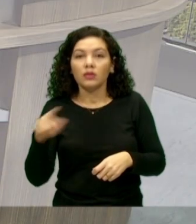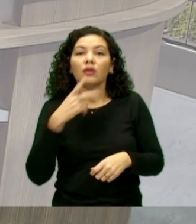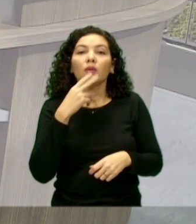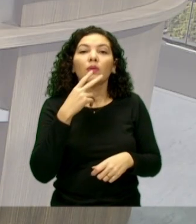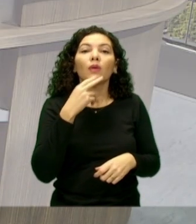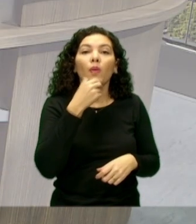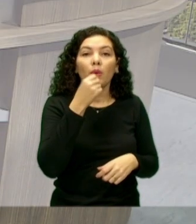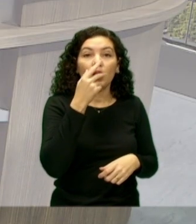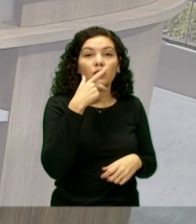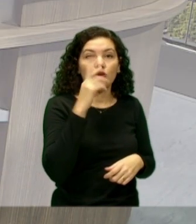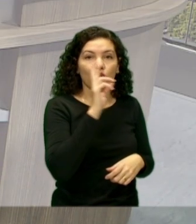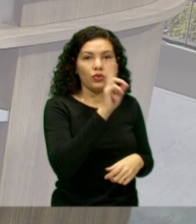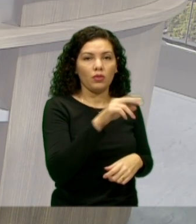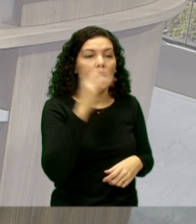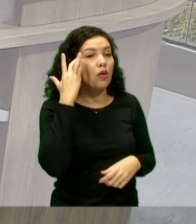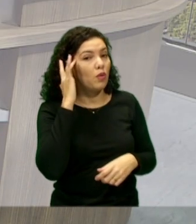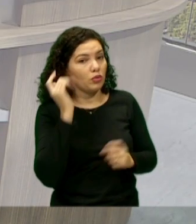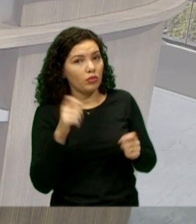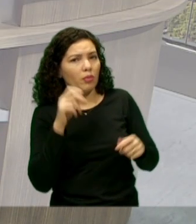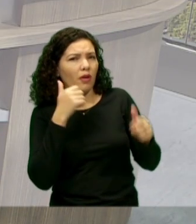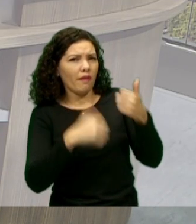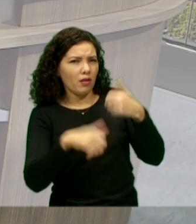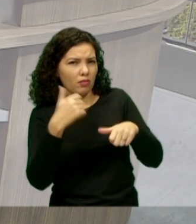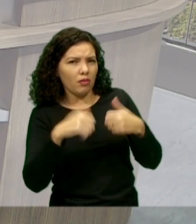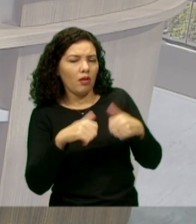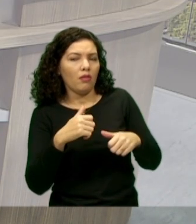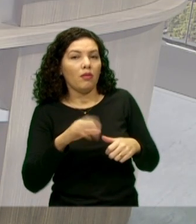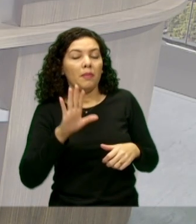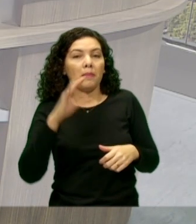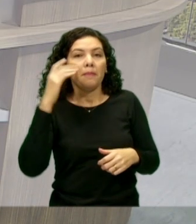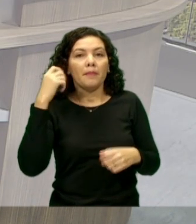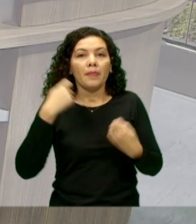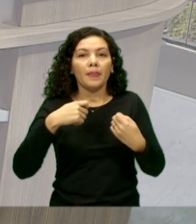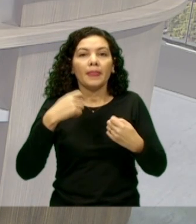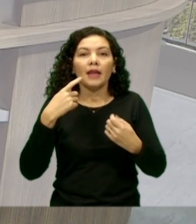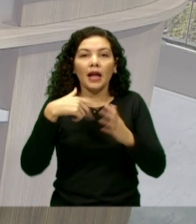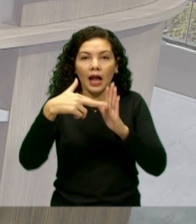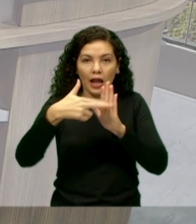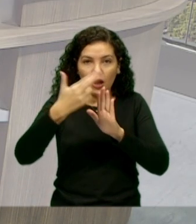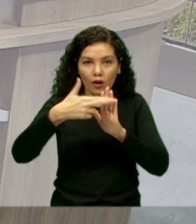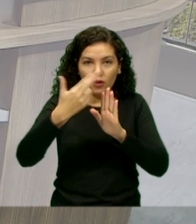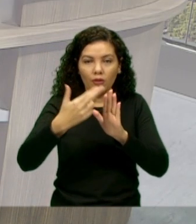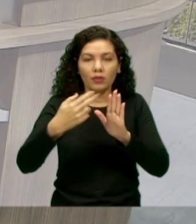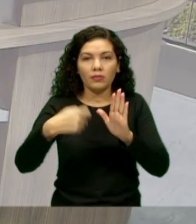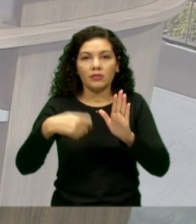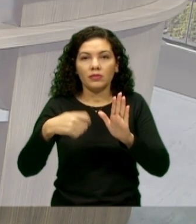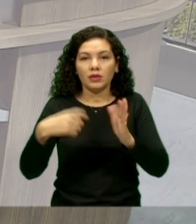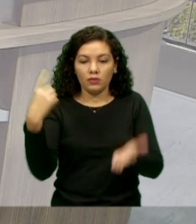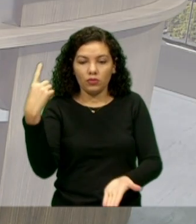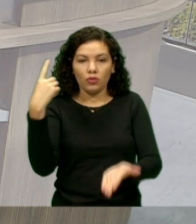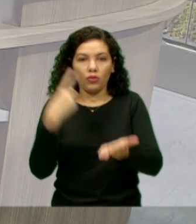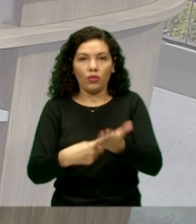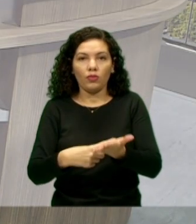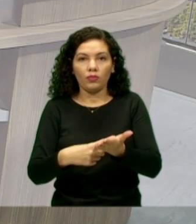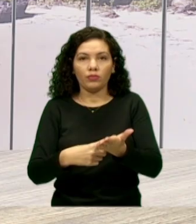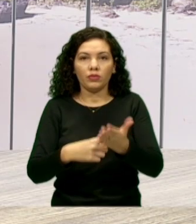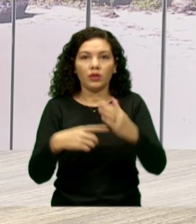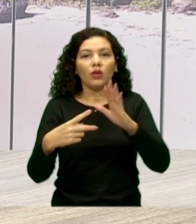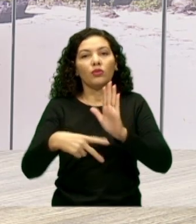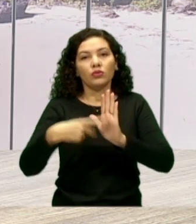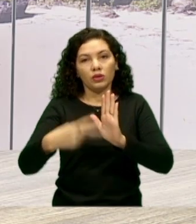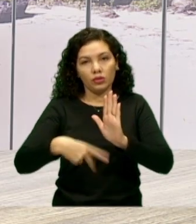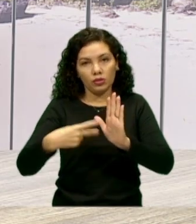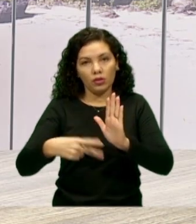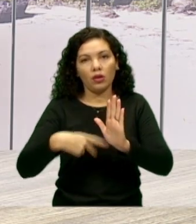é possível ver isso daí. Mas para isso, que diz a norma, que tem que ser um pacto entre o